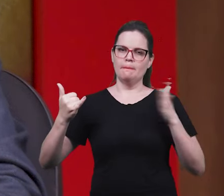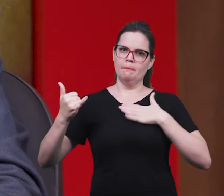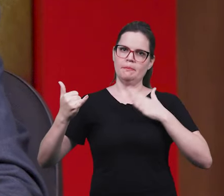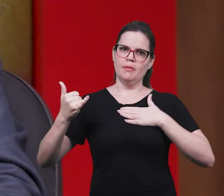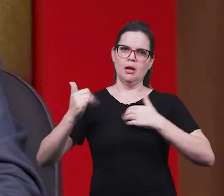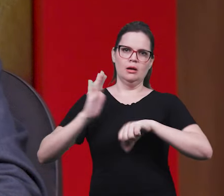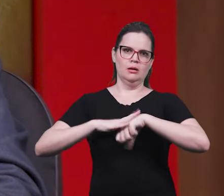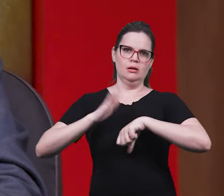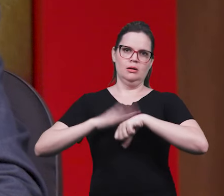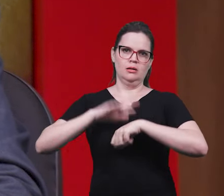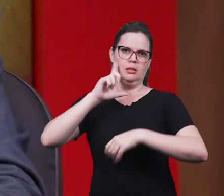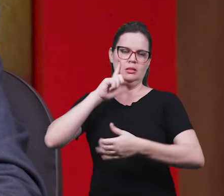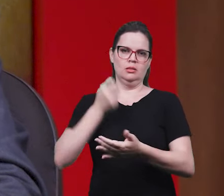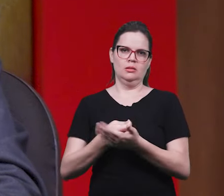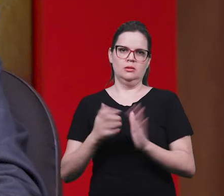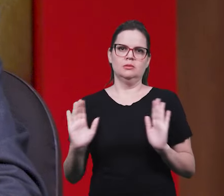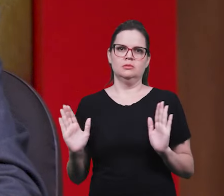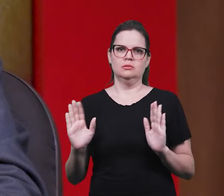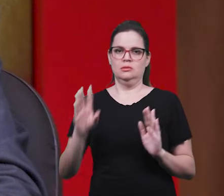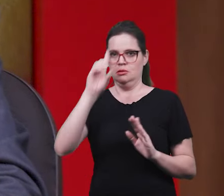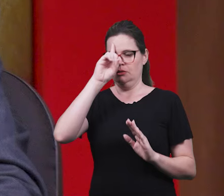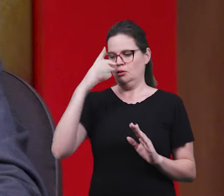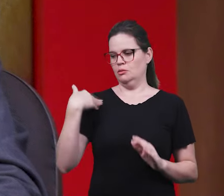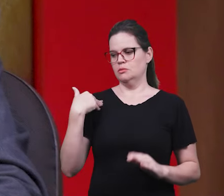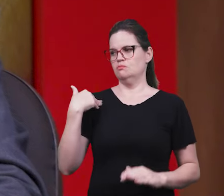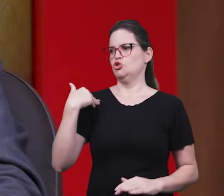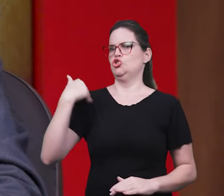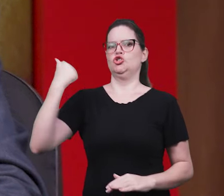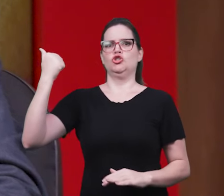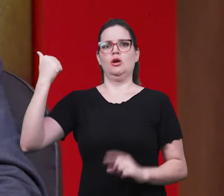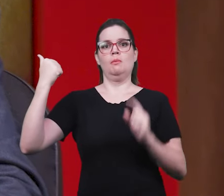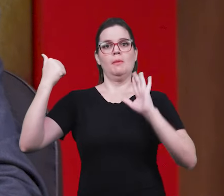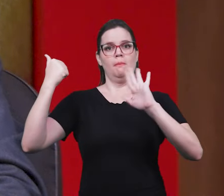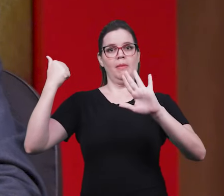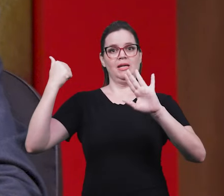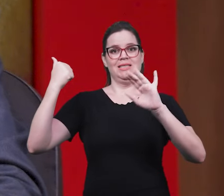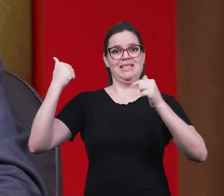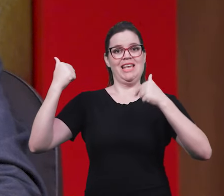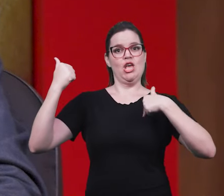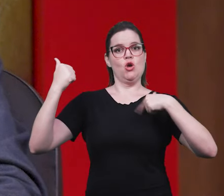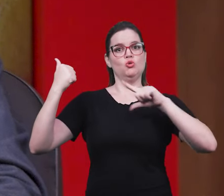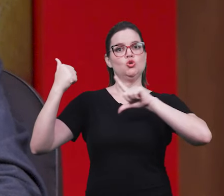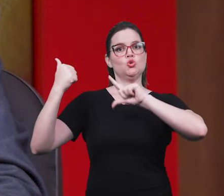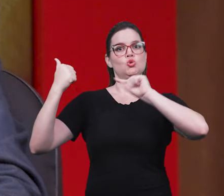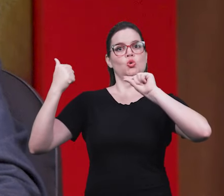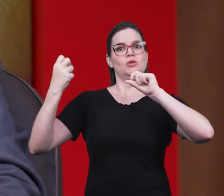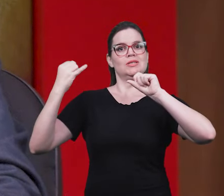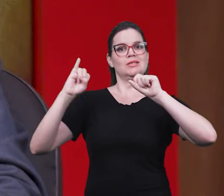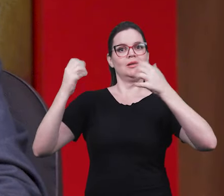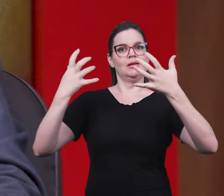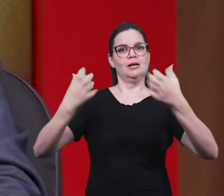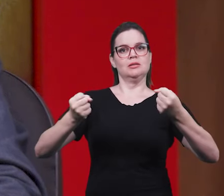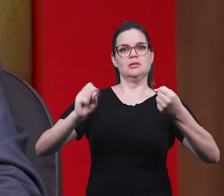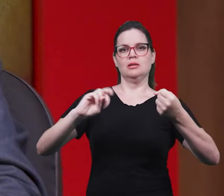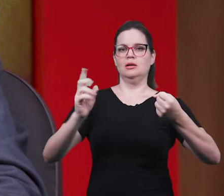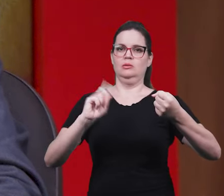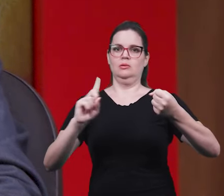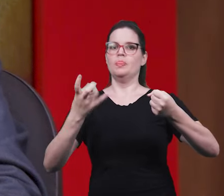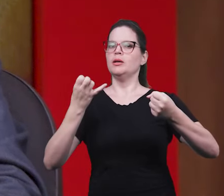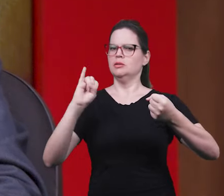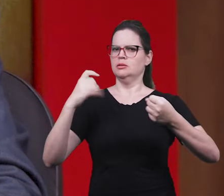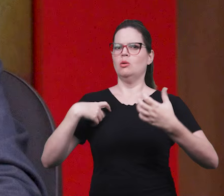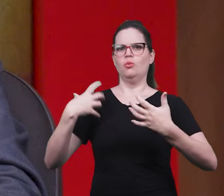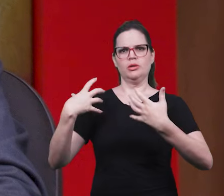também. Mas... o definir, o escolher o caminho, cabe a nós. E quando nós escolhemos o caminho,